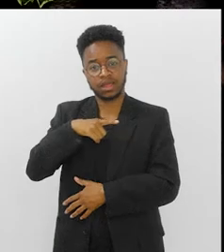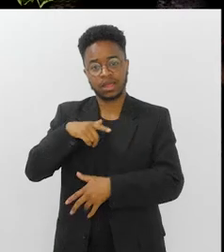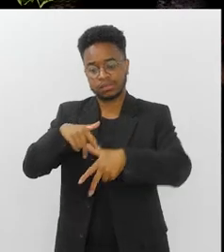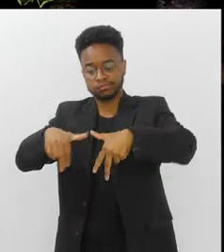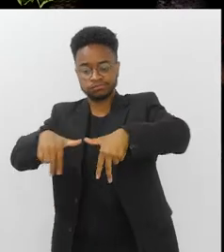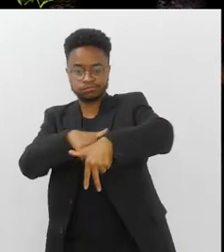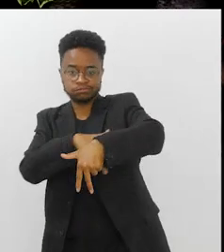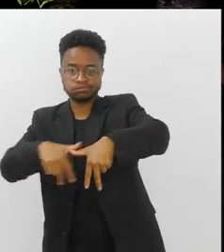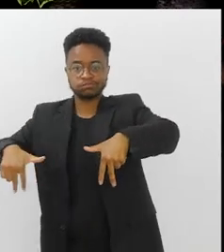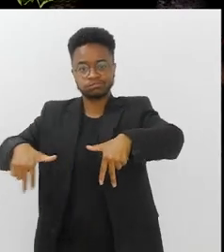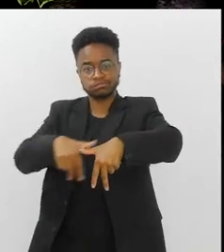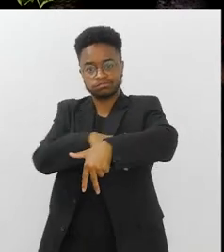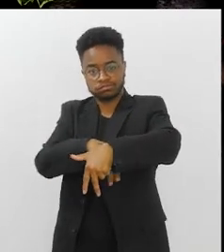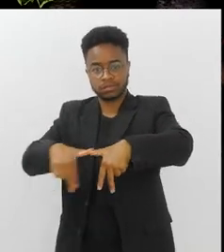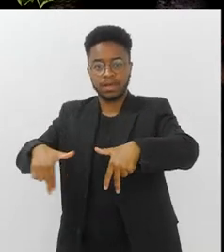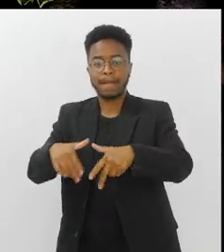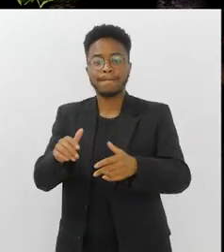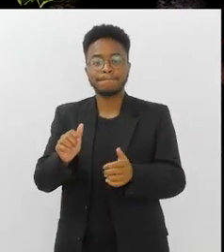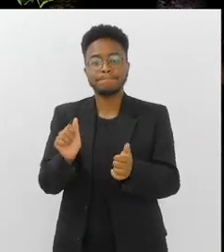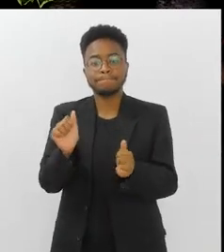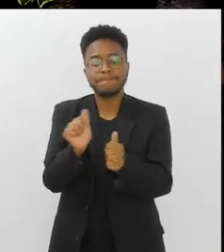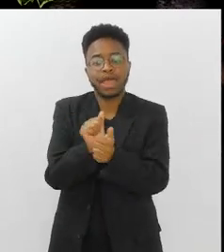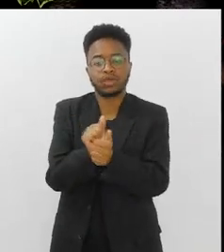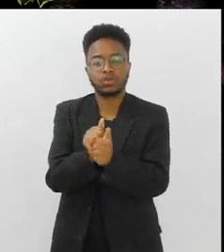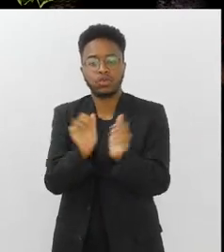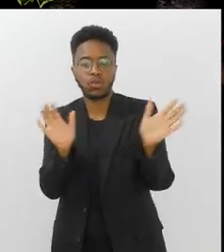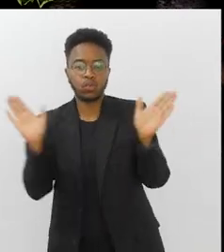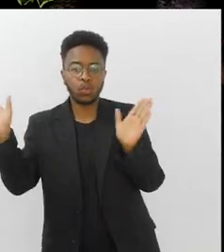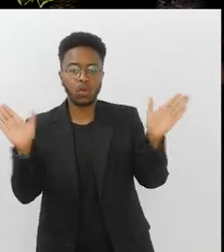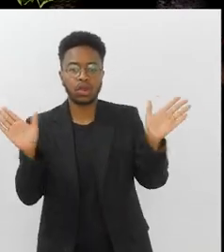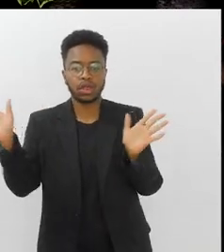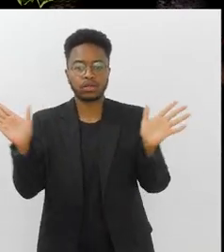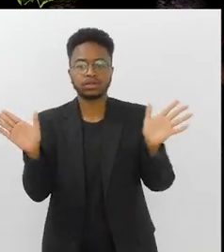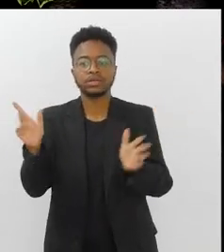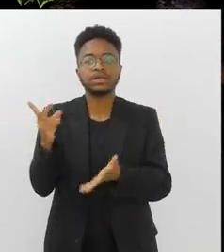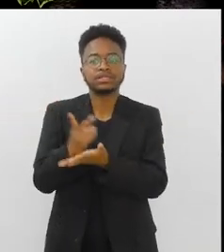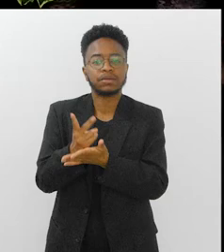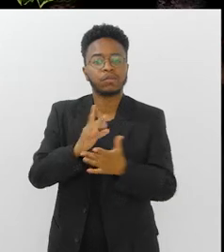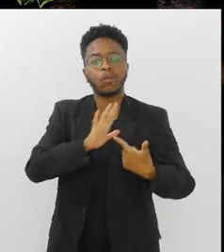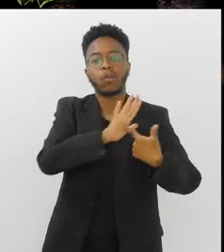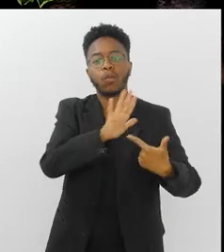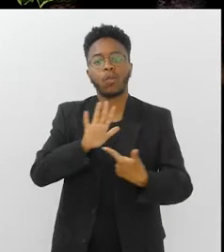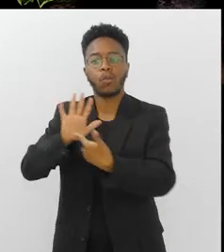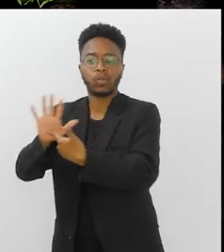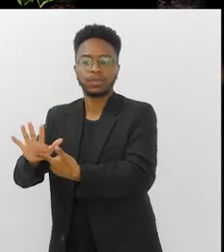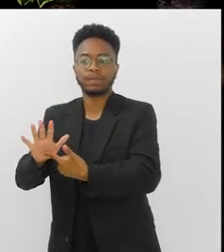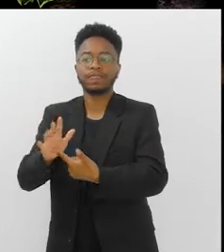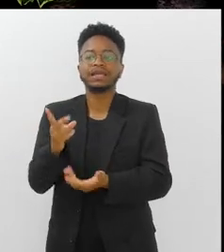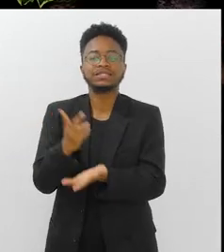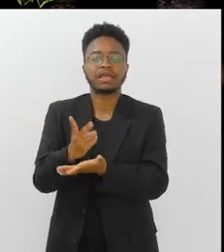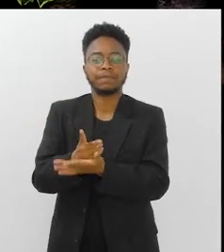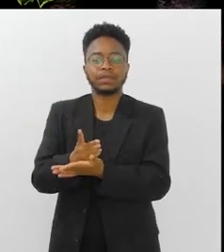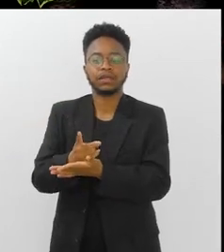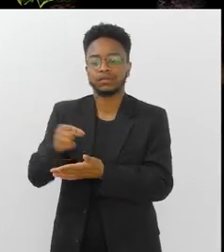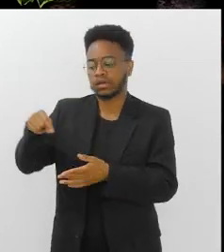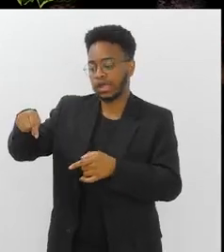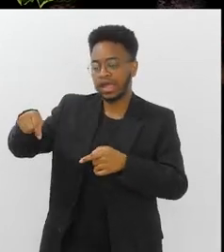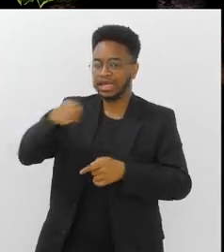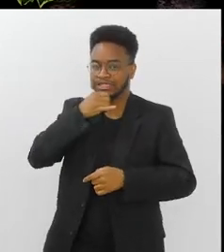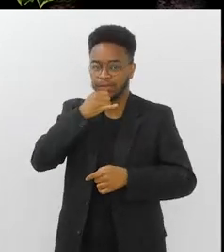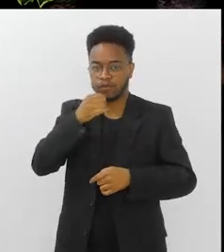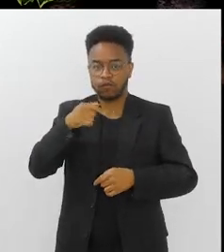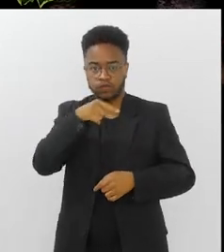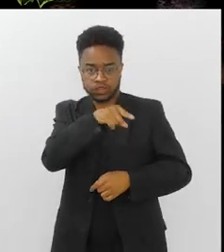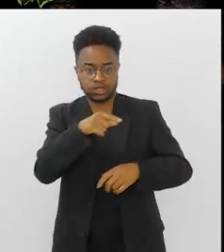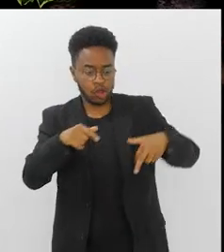deslocando de um lado pro outro atrás do goleiro ISO ele sempre fica isso El ele fica meio que numa diagonal da onde